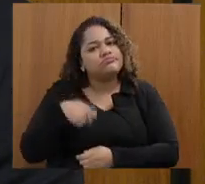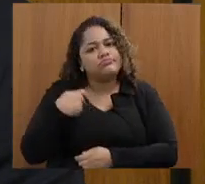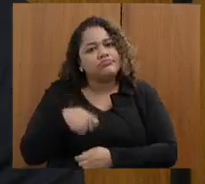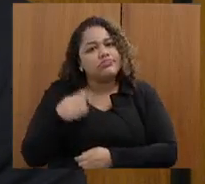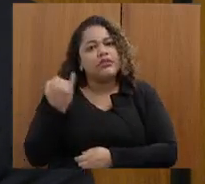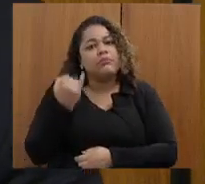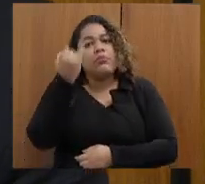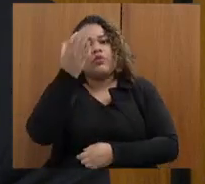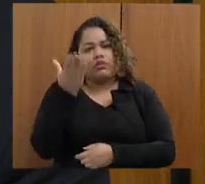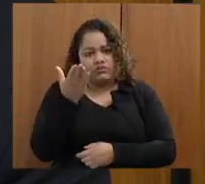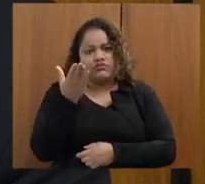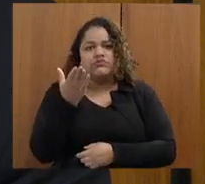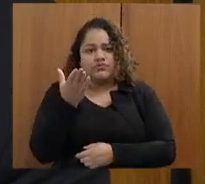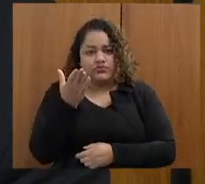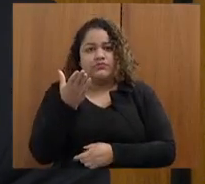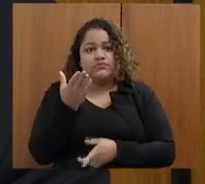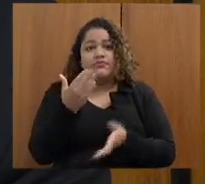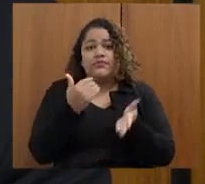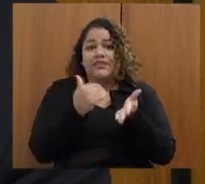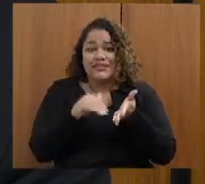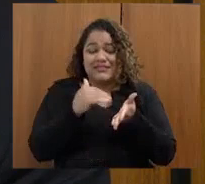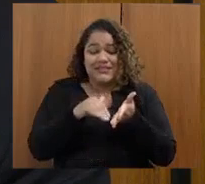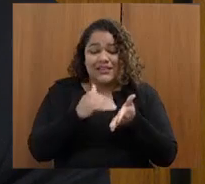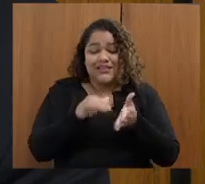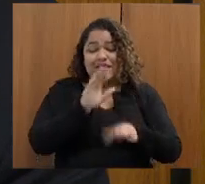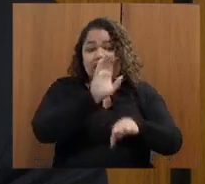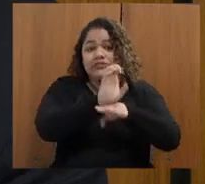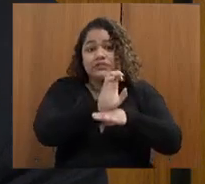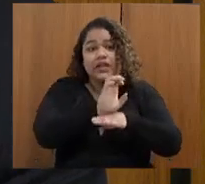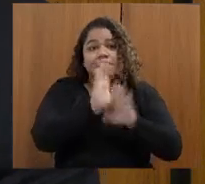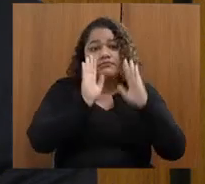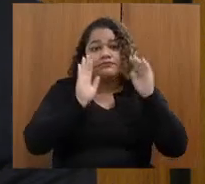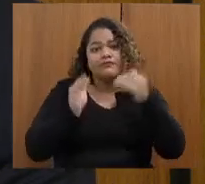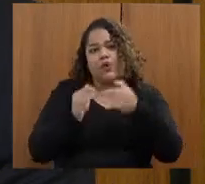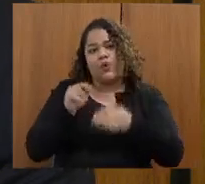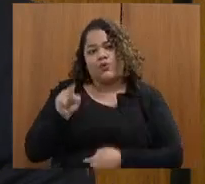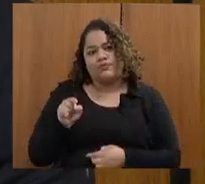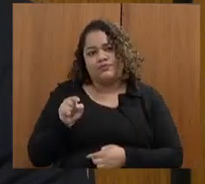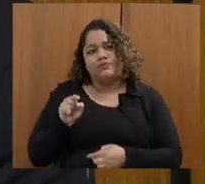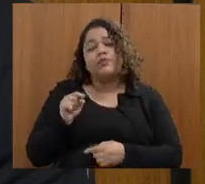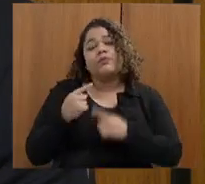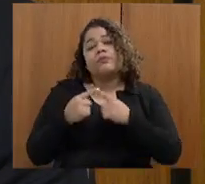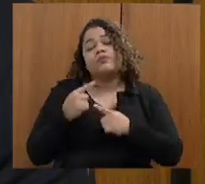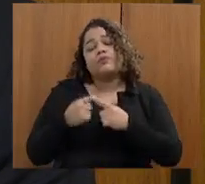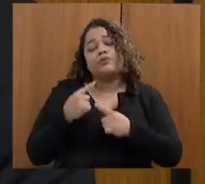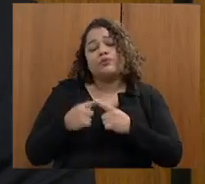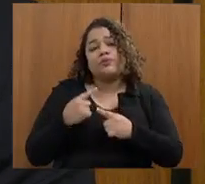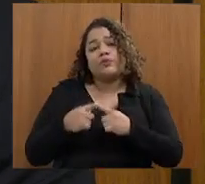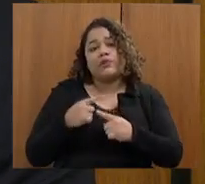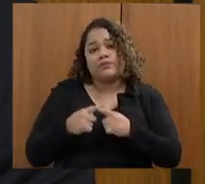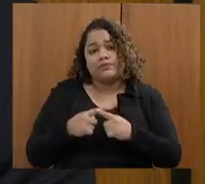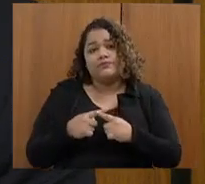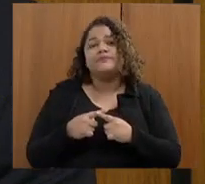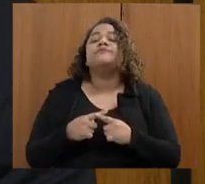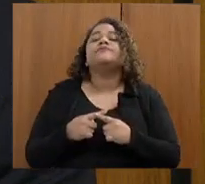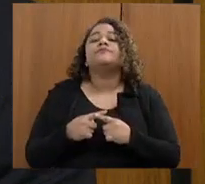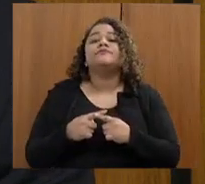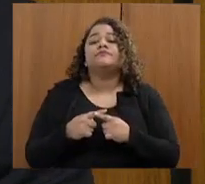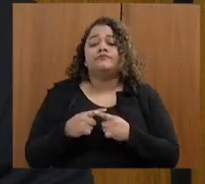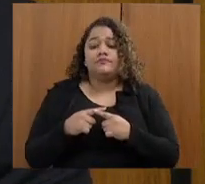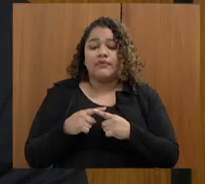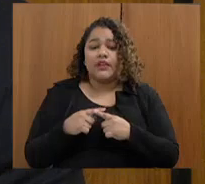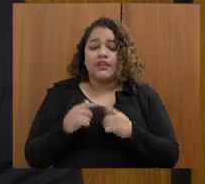ser reforçada pela Secretaria de Estado visto que nessa atual